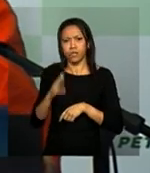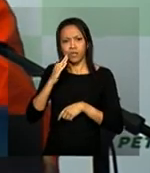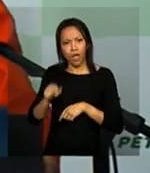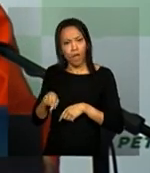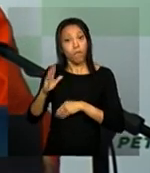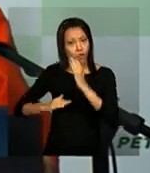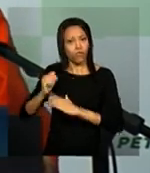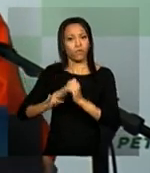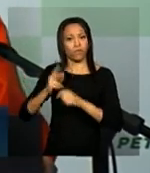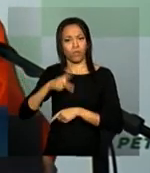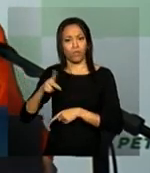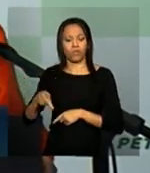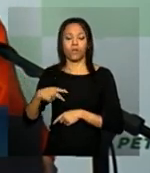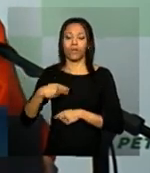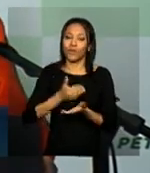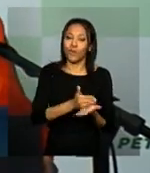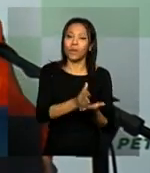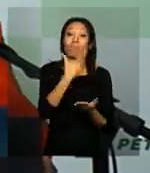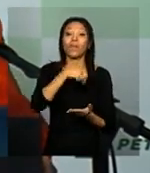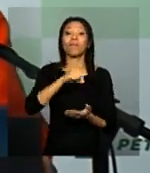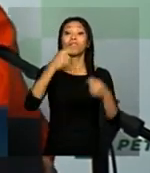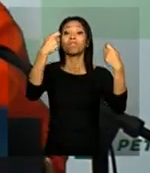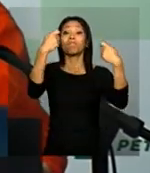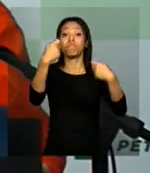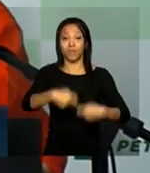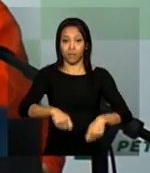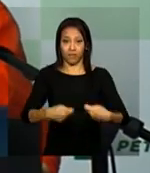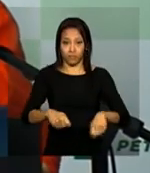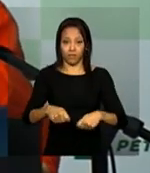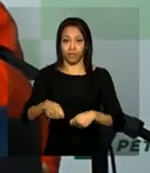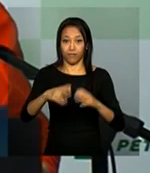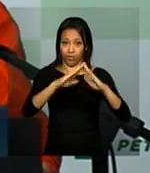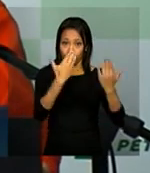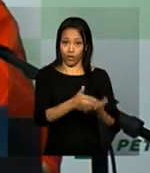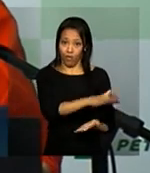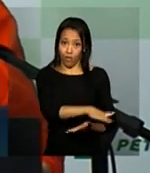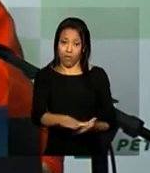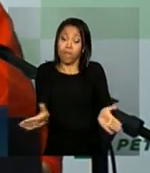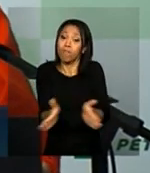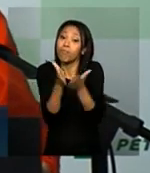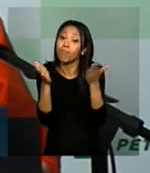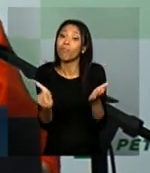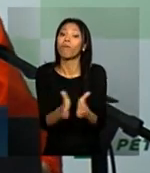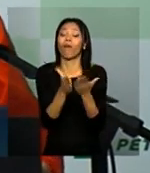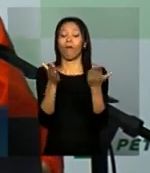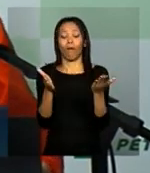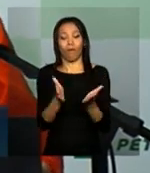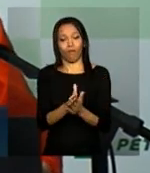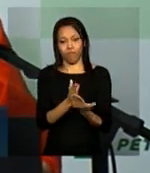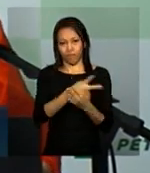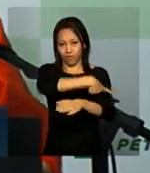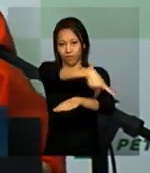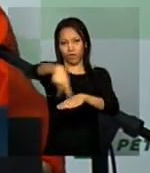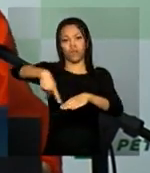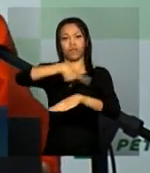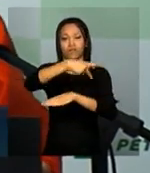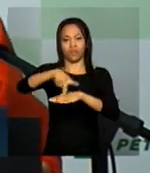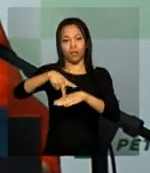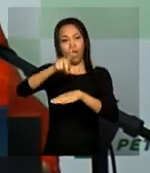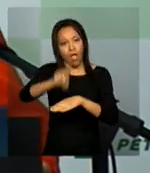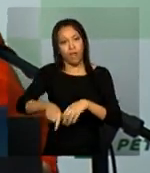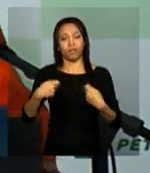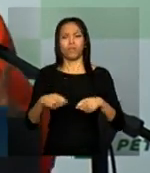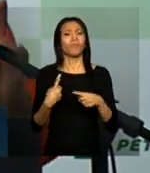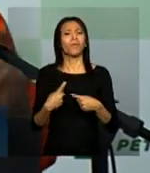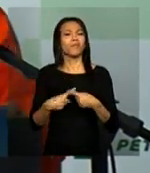primeiro para aqueles que mais precisam. Para as pessoas mais pobres desse país. Por que